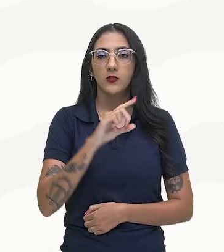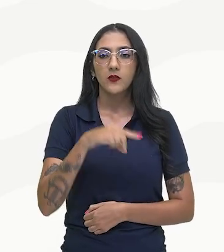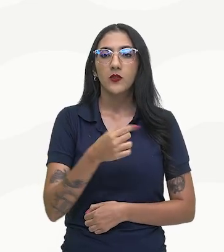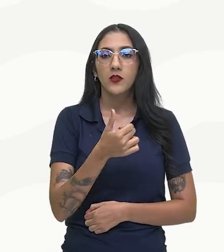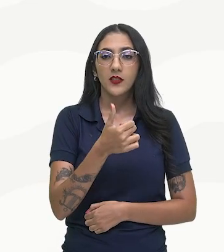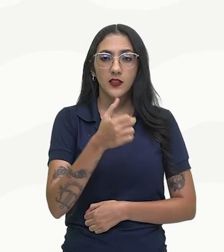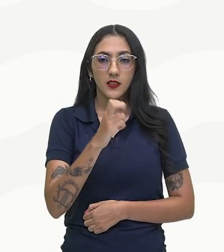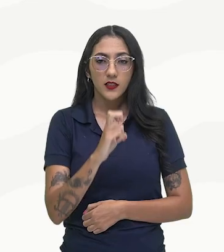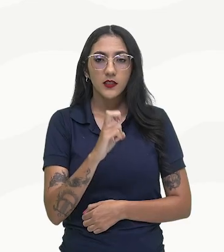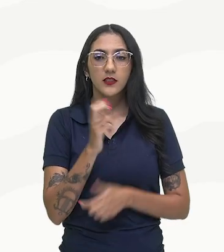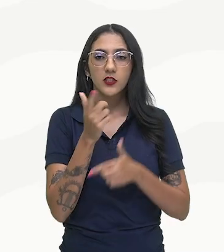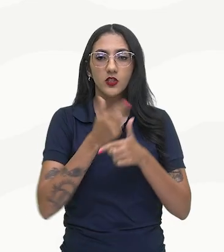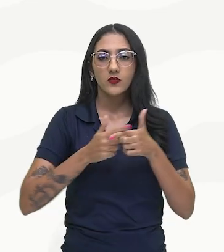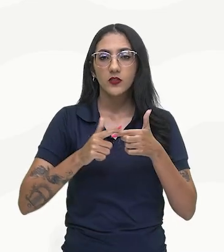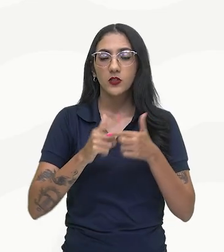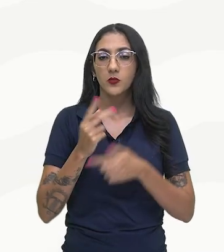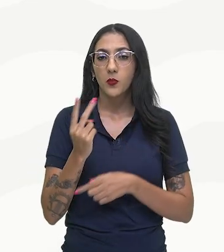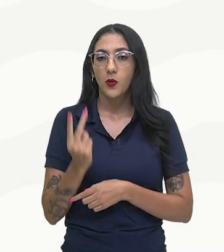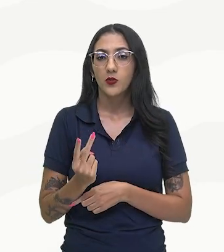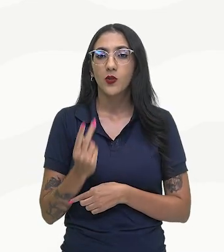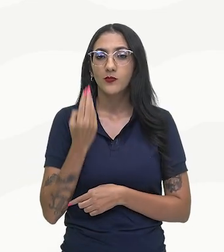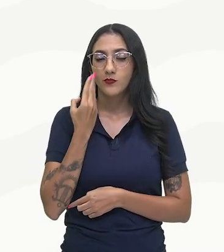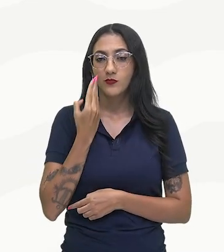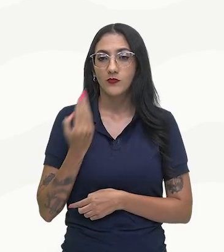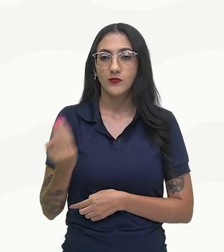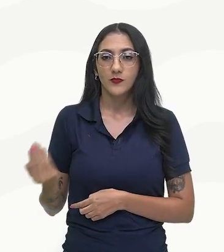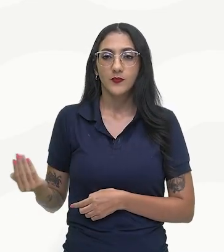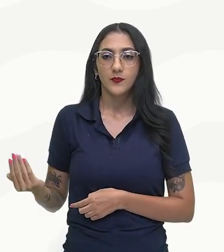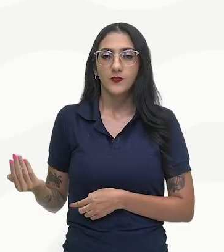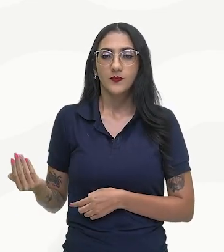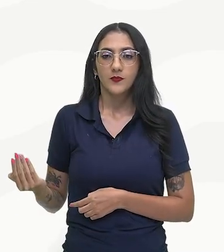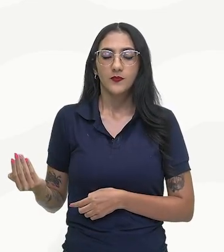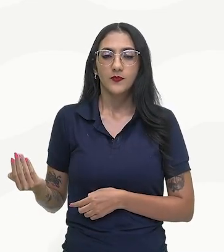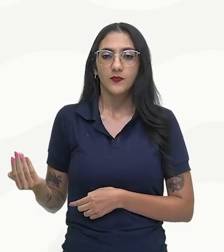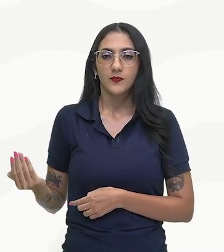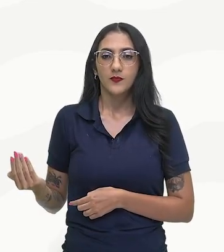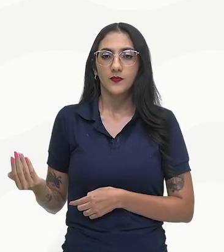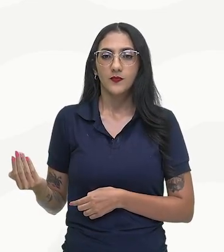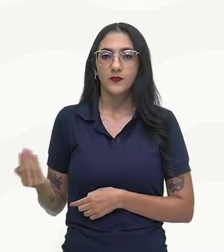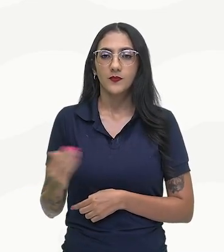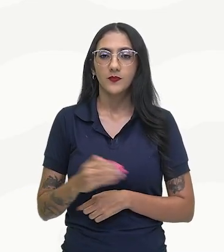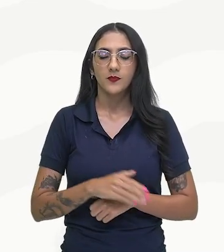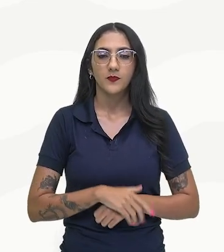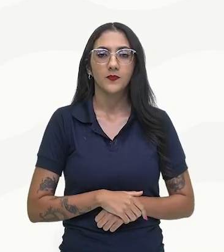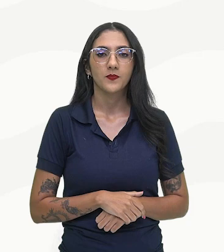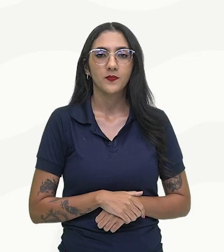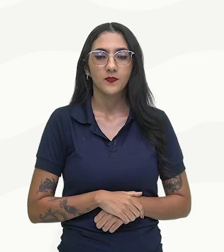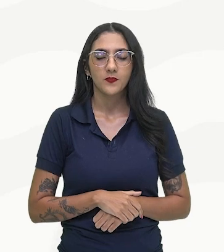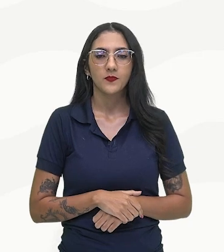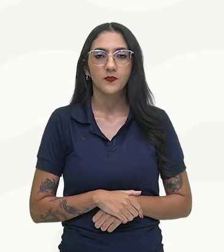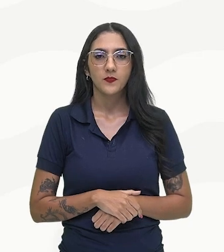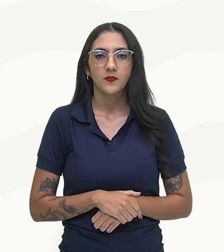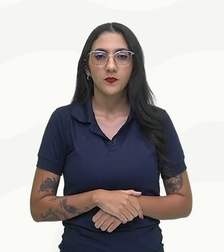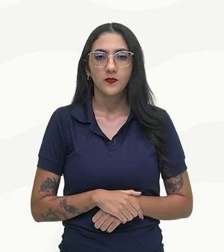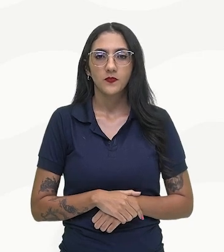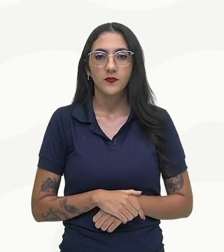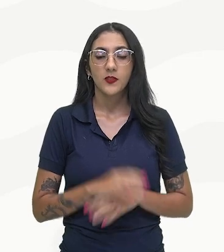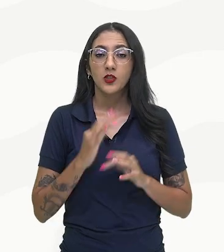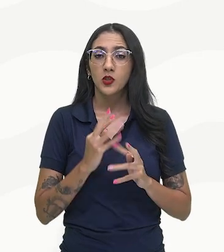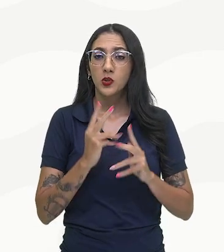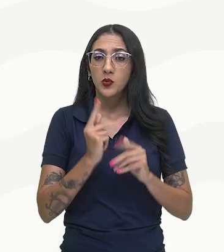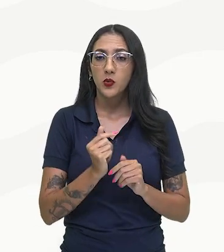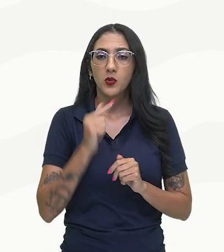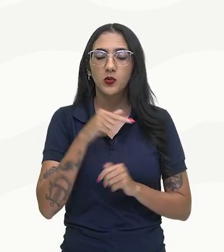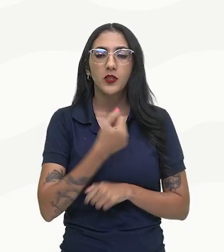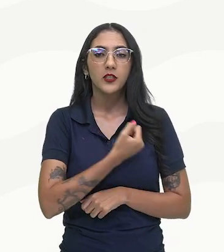5,15 dividido por 2, que é exatamente 2,57. Na verdade, todos esses são valores